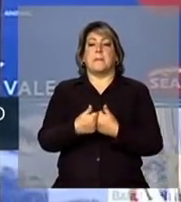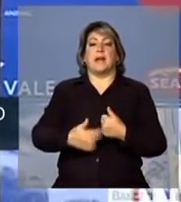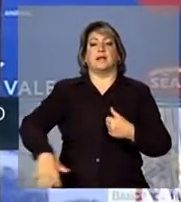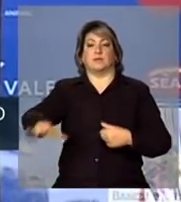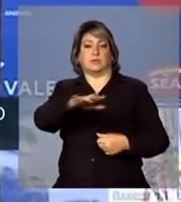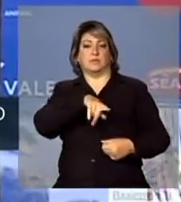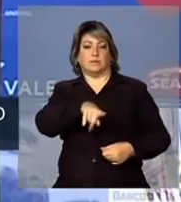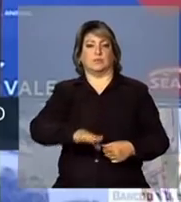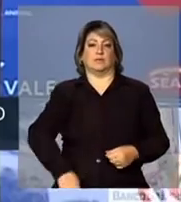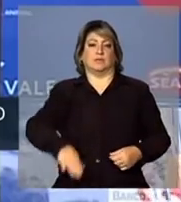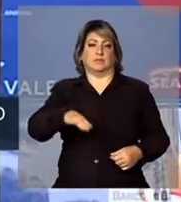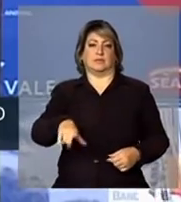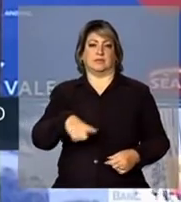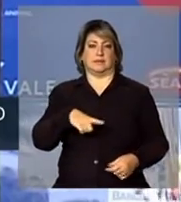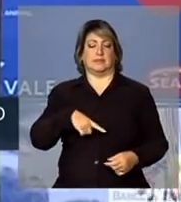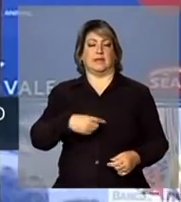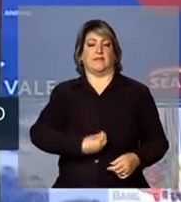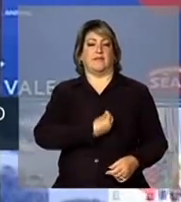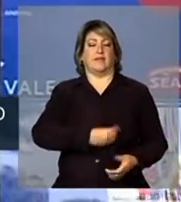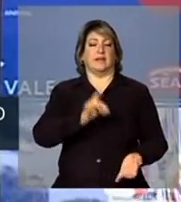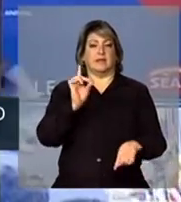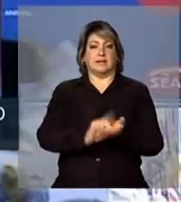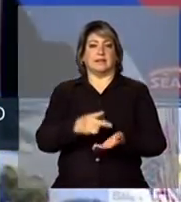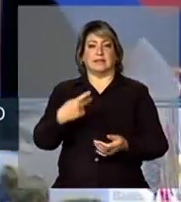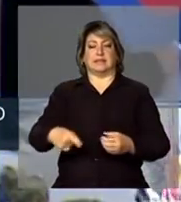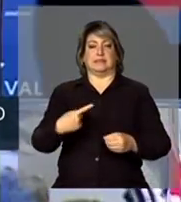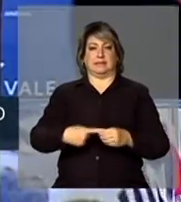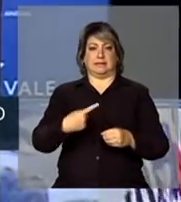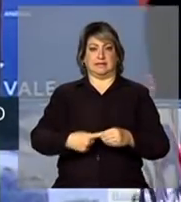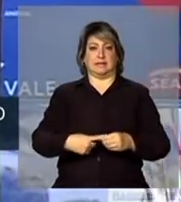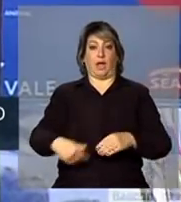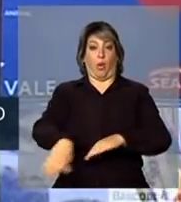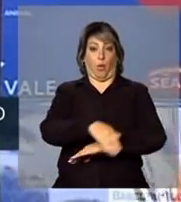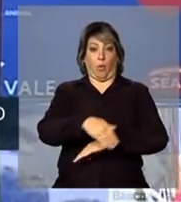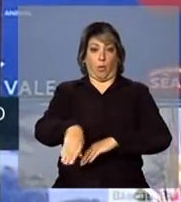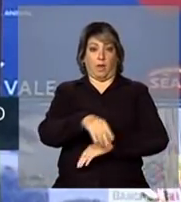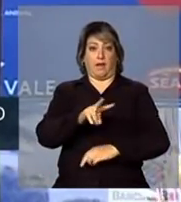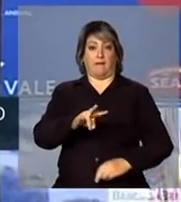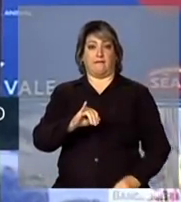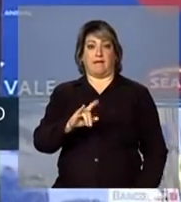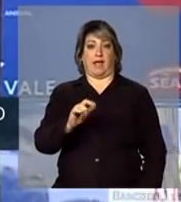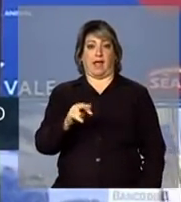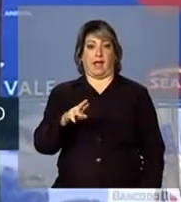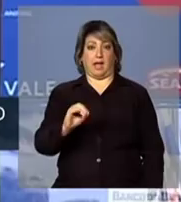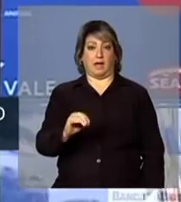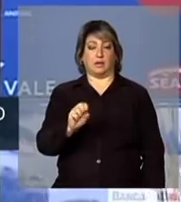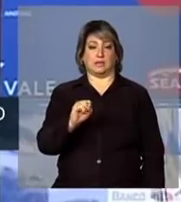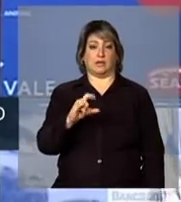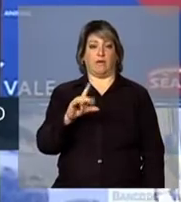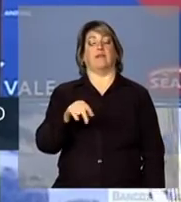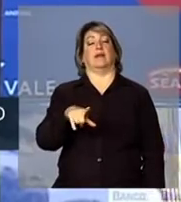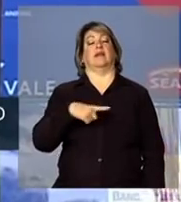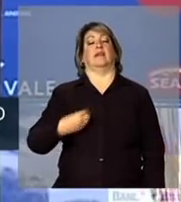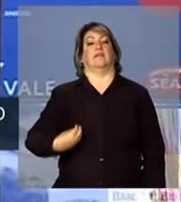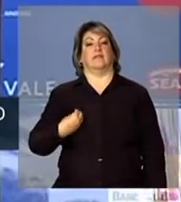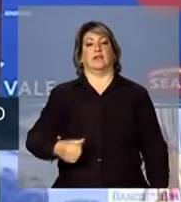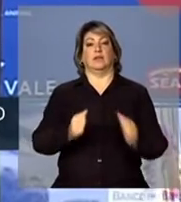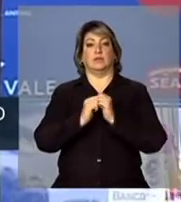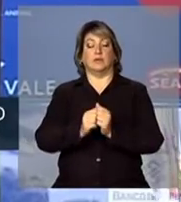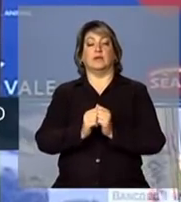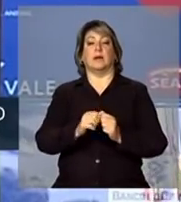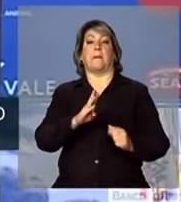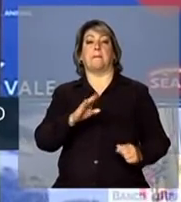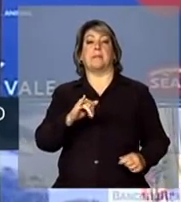vida real da cidade. Ali na rua Vigário Silva, viveram e conviveram a